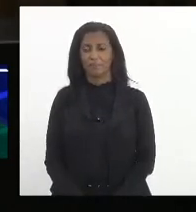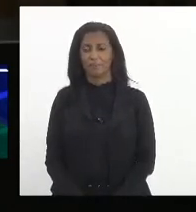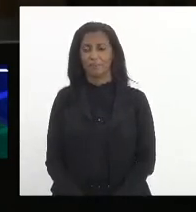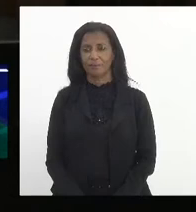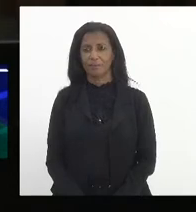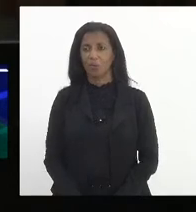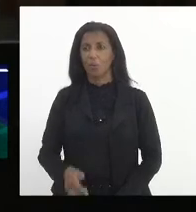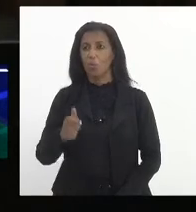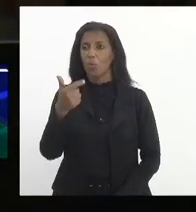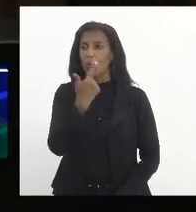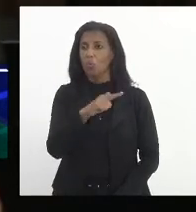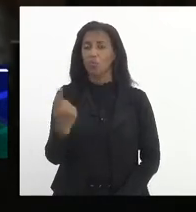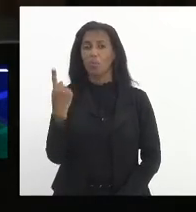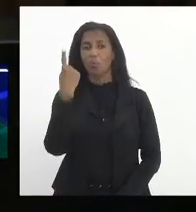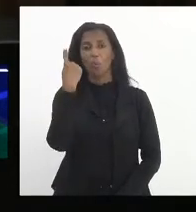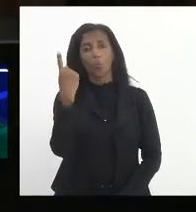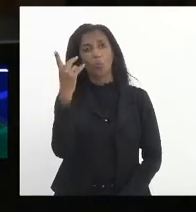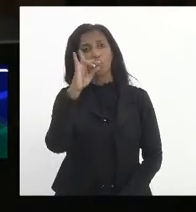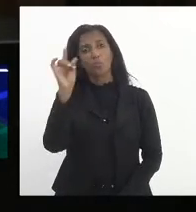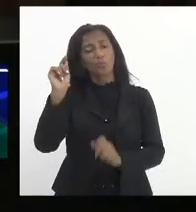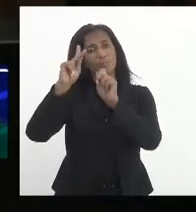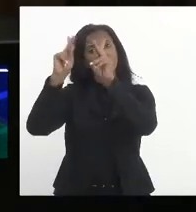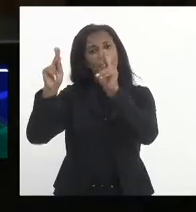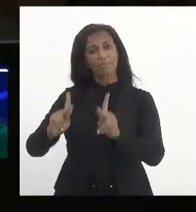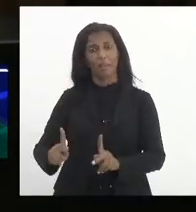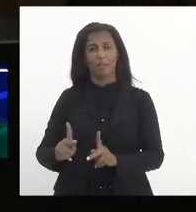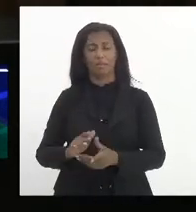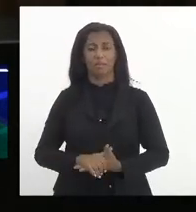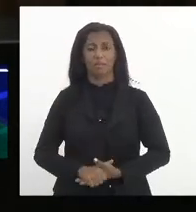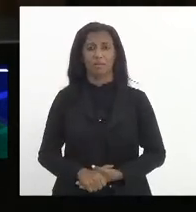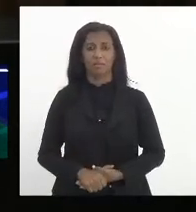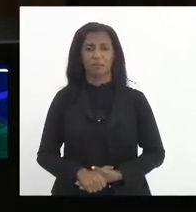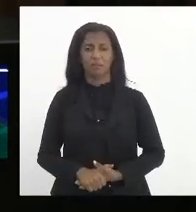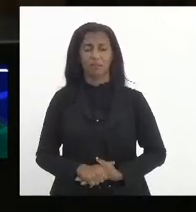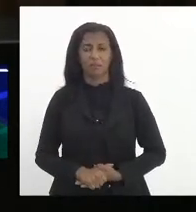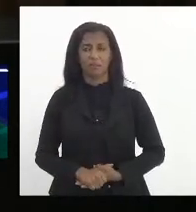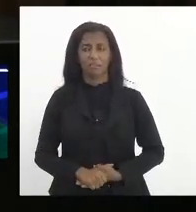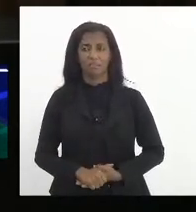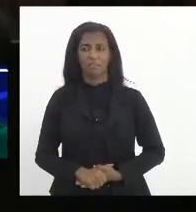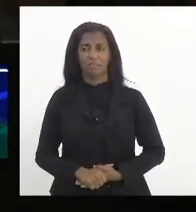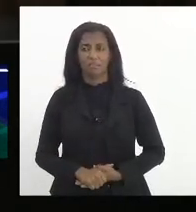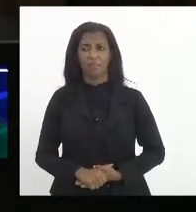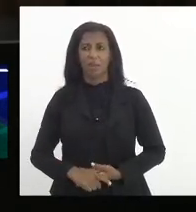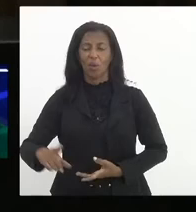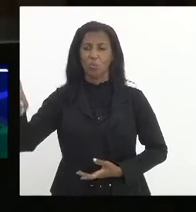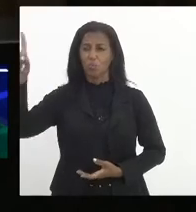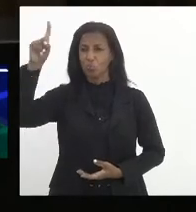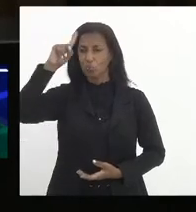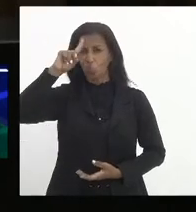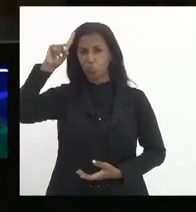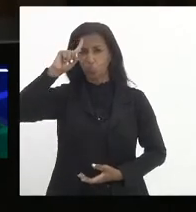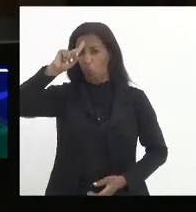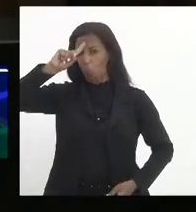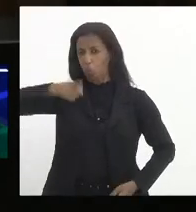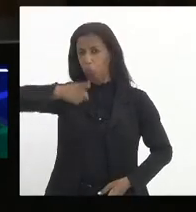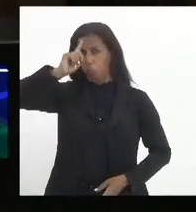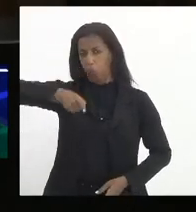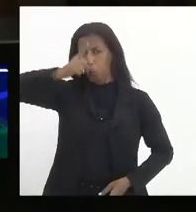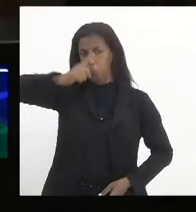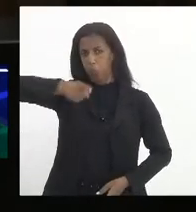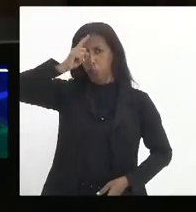nós não temos um dia de paz aqui A Escalada do autoritarismo tia